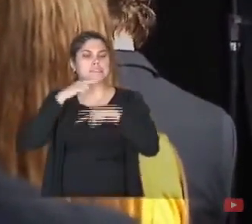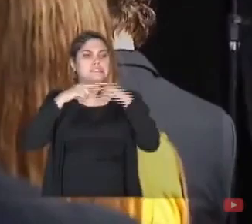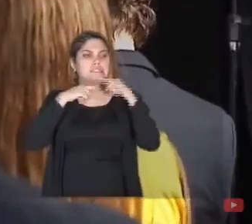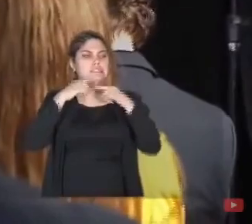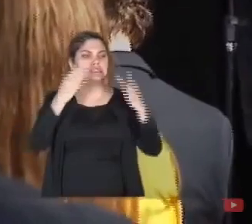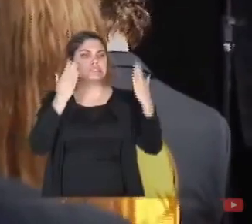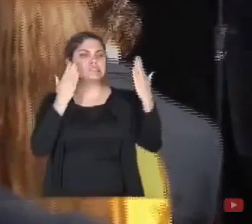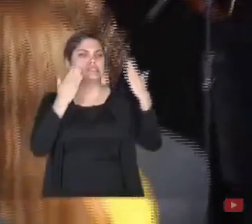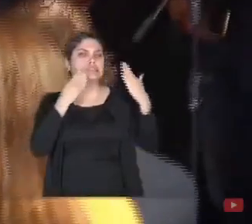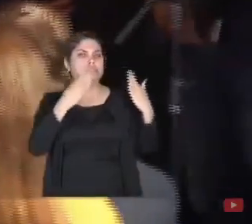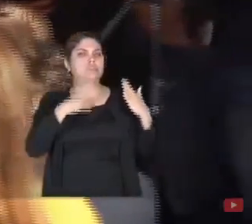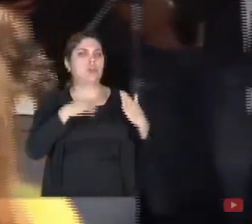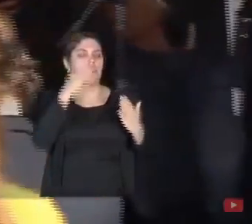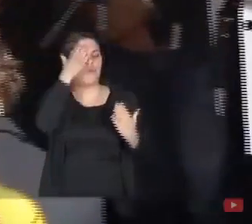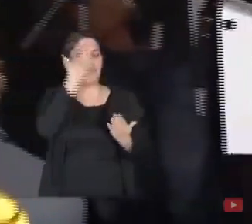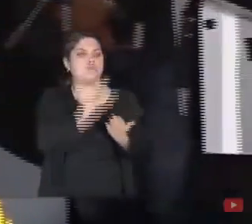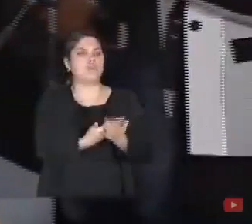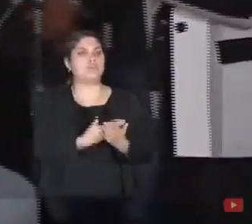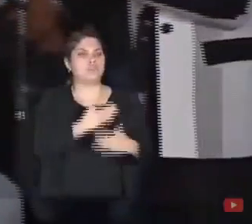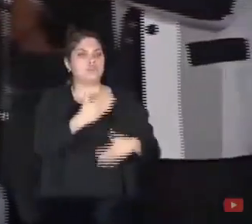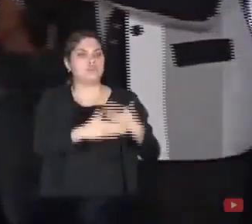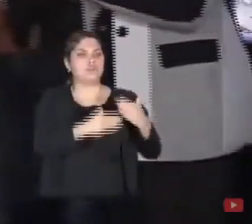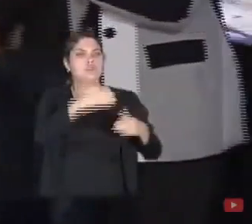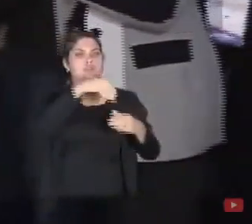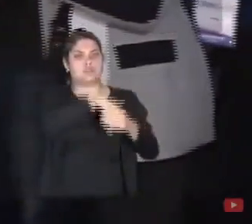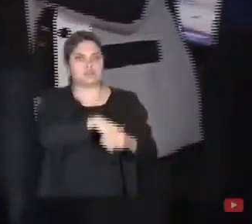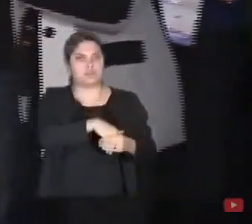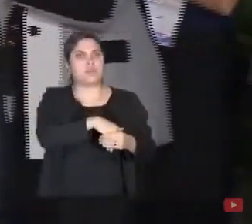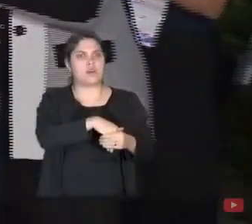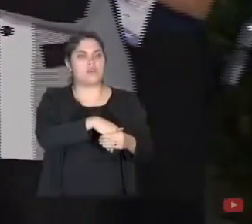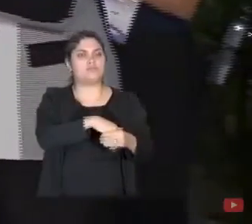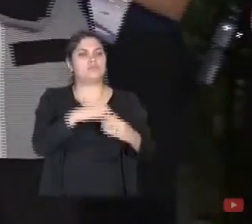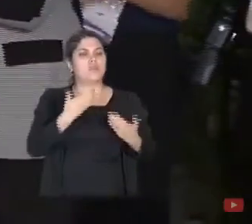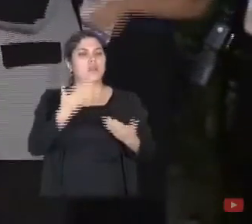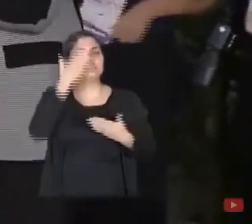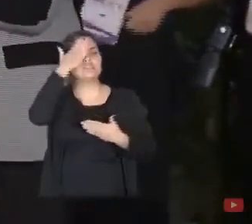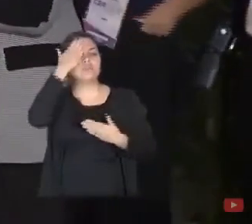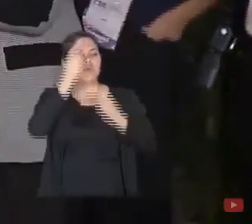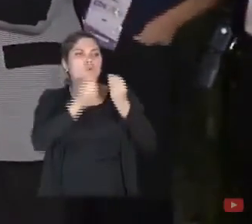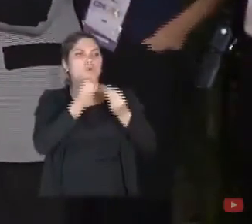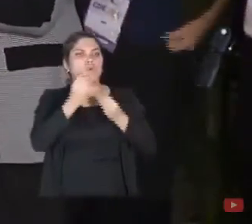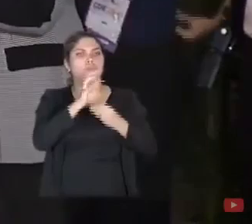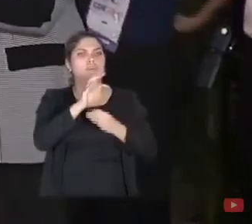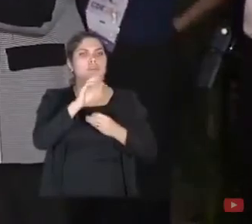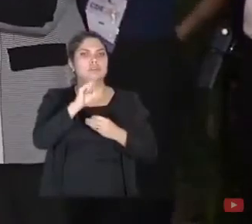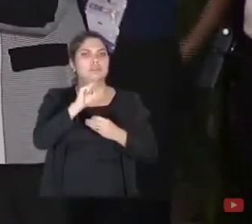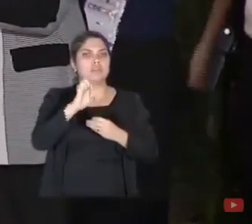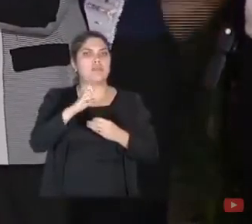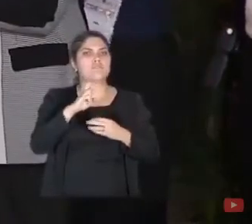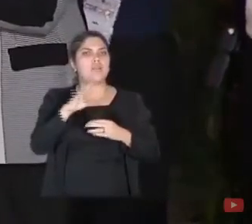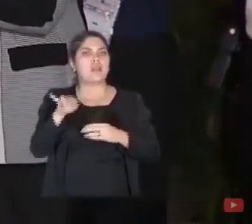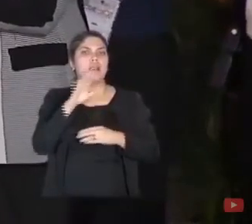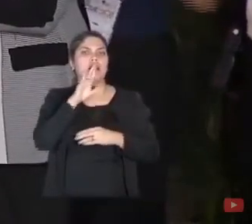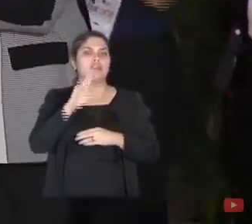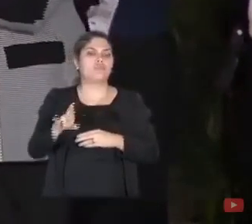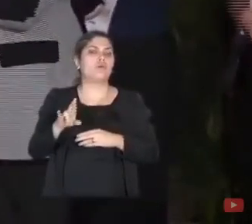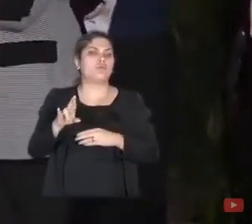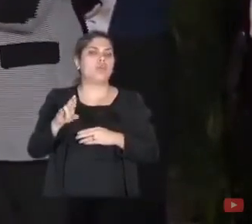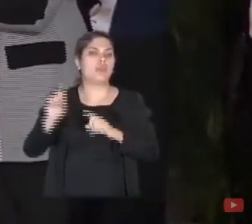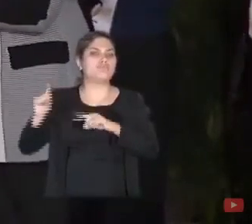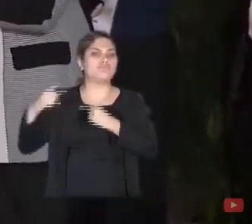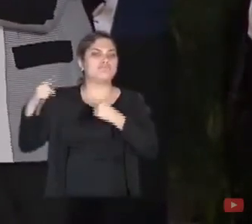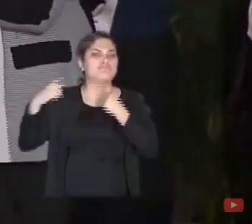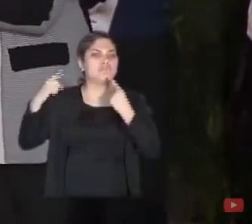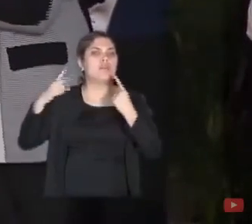a confiança do sistema eleitoral. Então, eu queria saber como é que o TSE vai reagir a esses questionamentos que